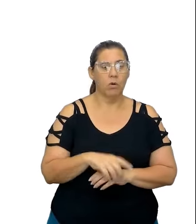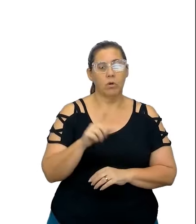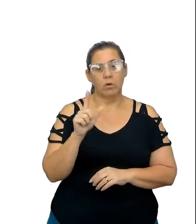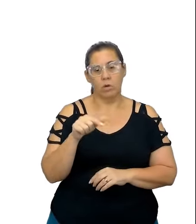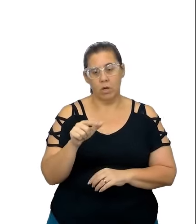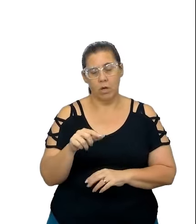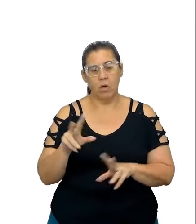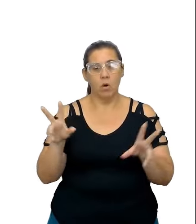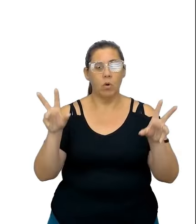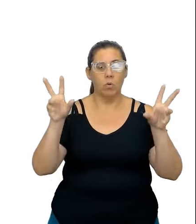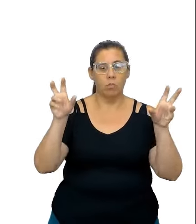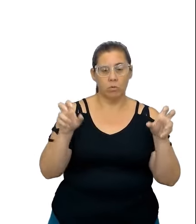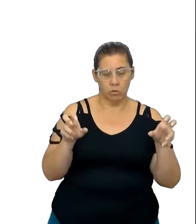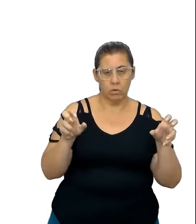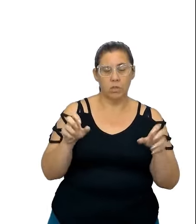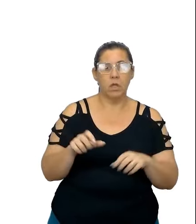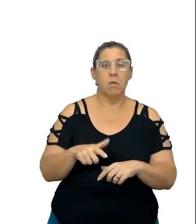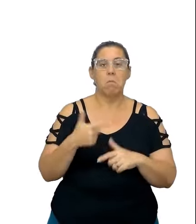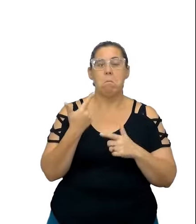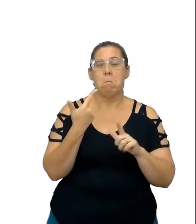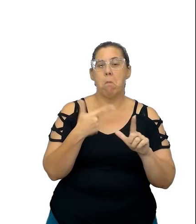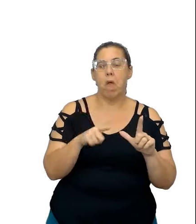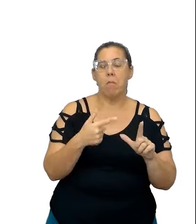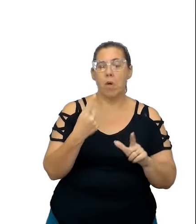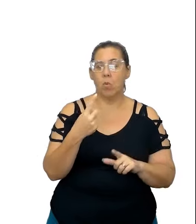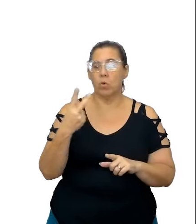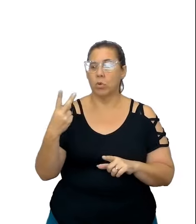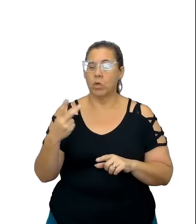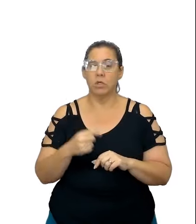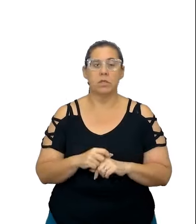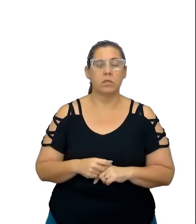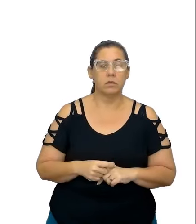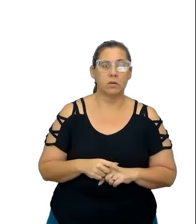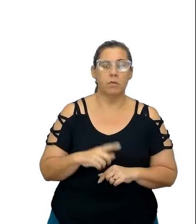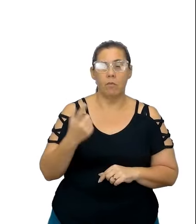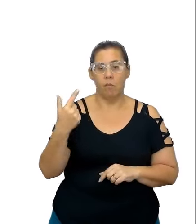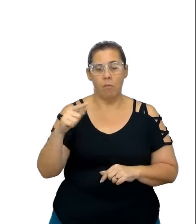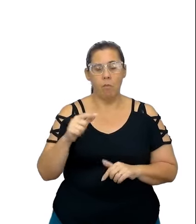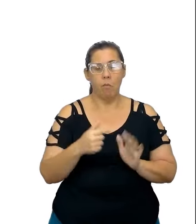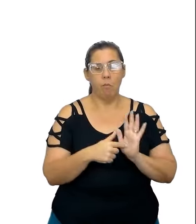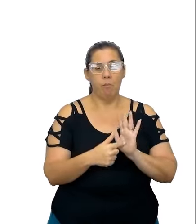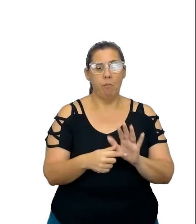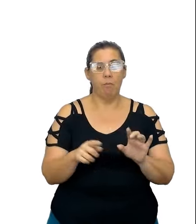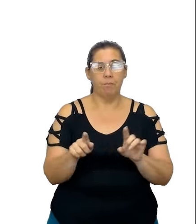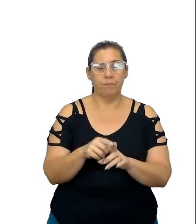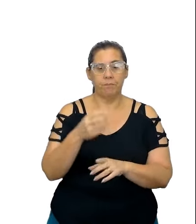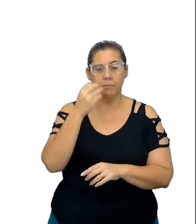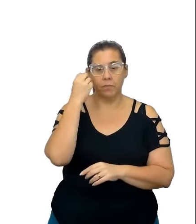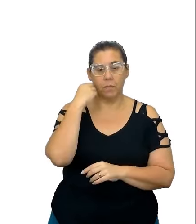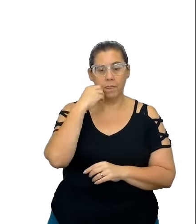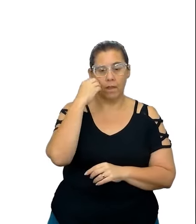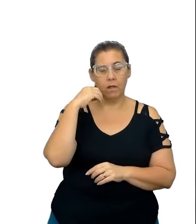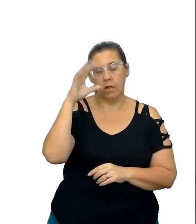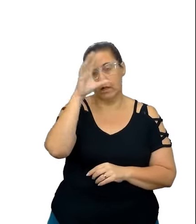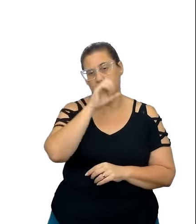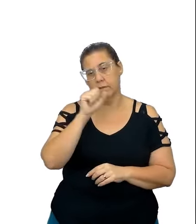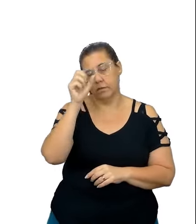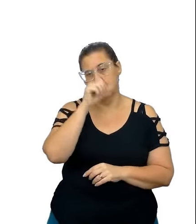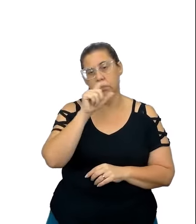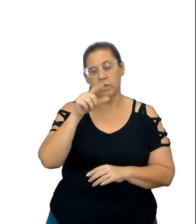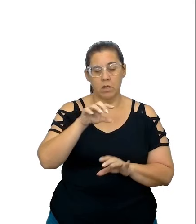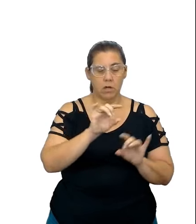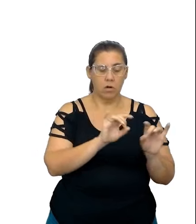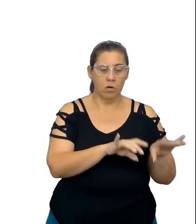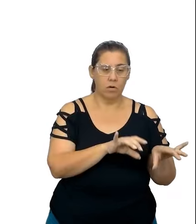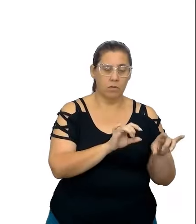tinha como título Virou Meme 1 e 2, e em seguida nós colocamos aqui a experiência de aprendizagem que é a oficina